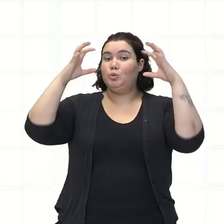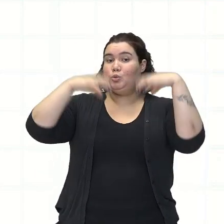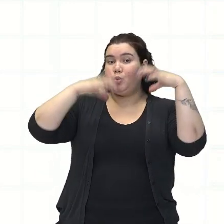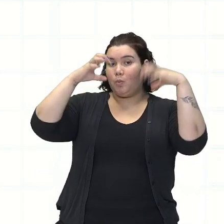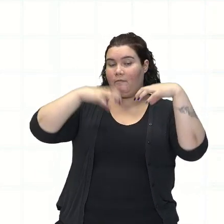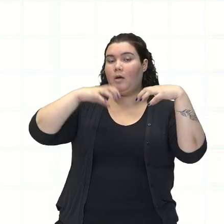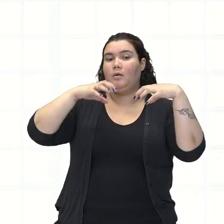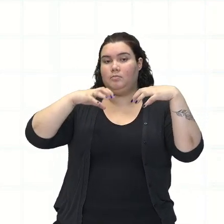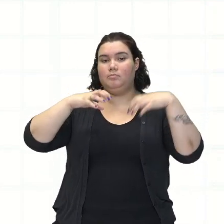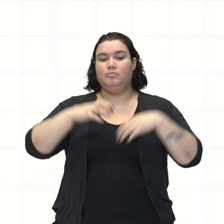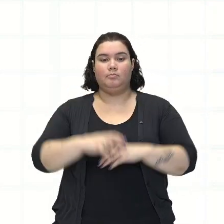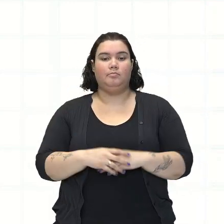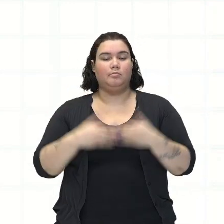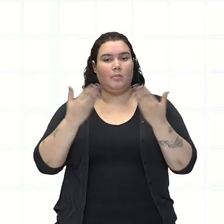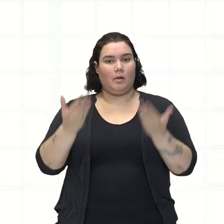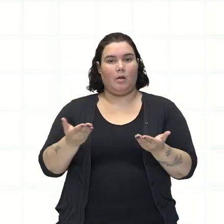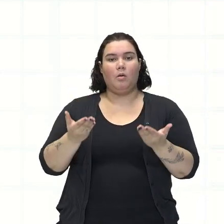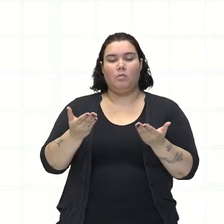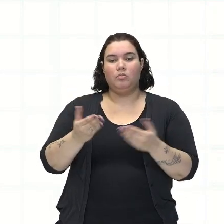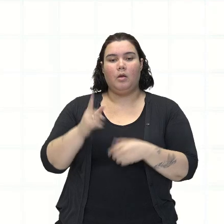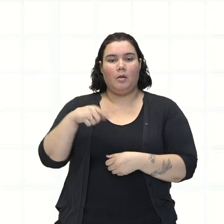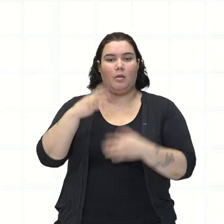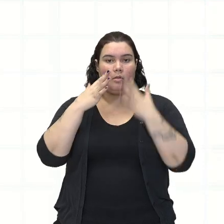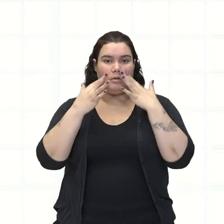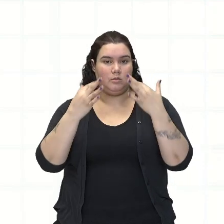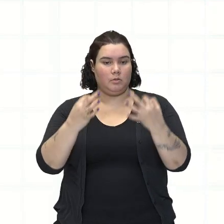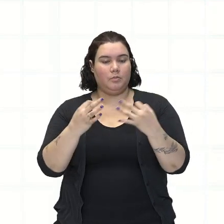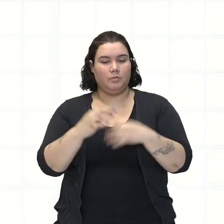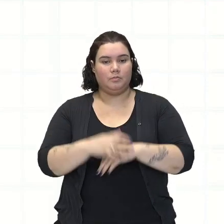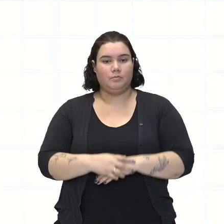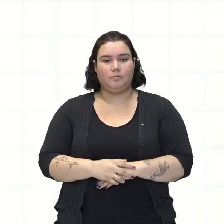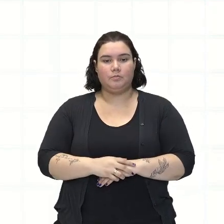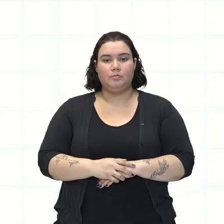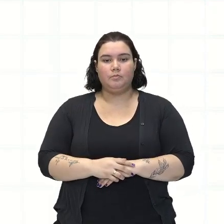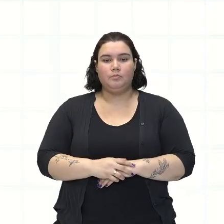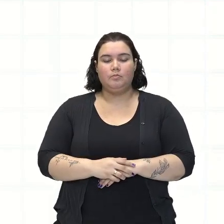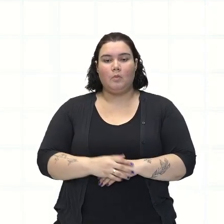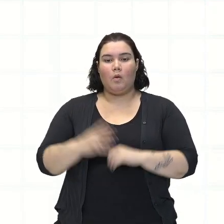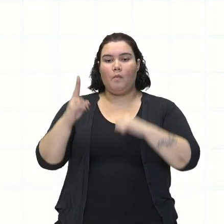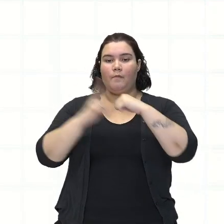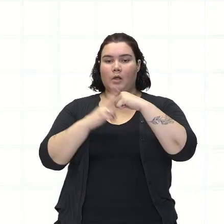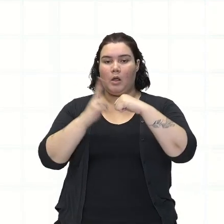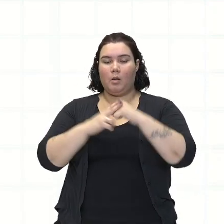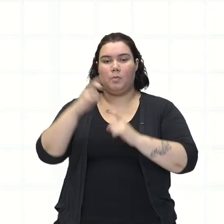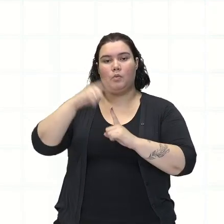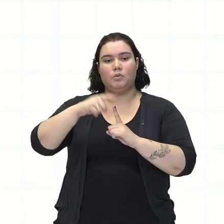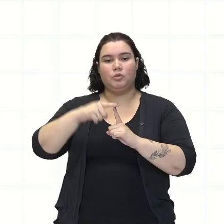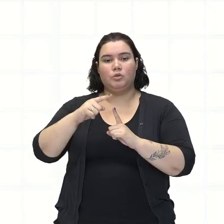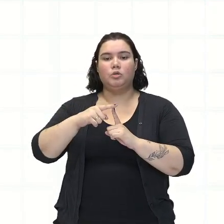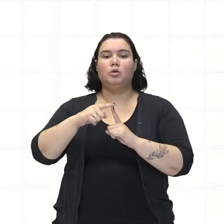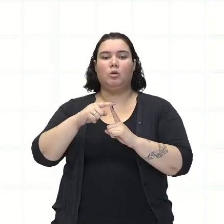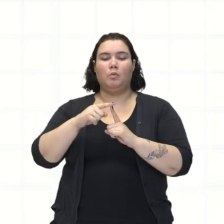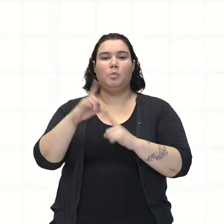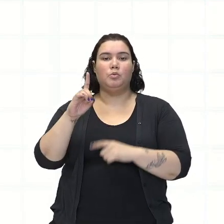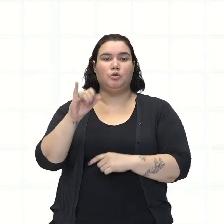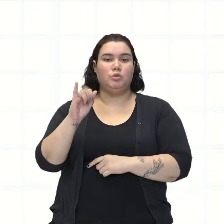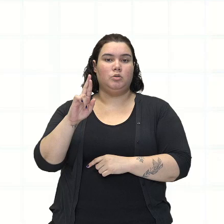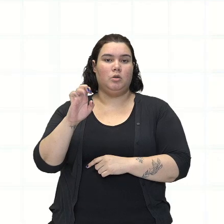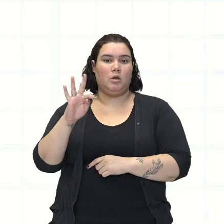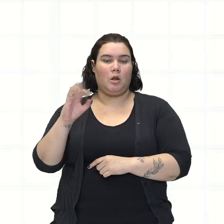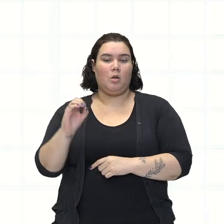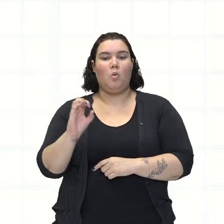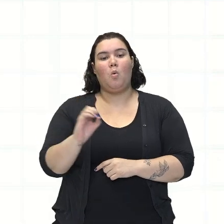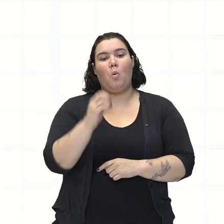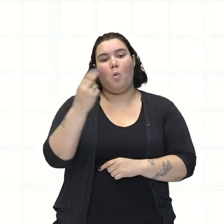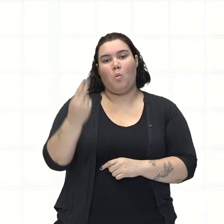sujeito. Muito atentos para isso aí. Então, o núcleo é o verbo transitivo direto ou transitivo direto. Então, o núcleo desse meu